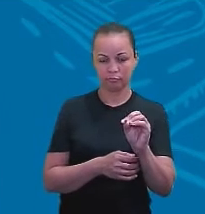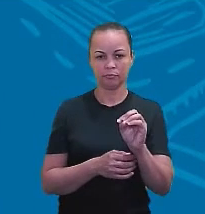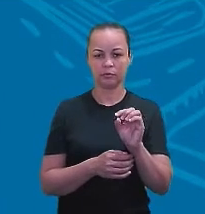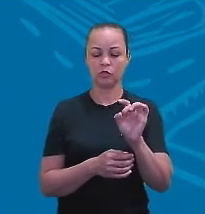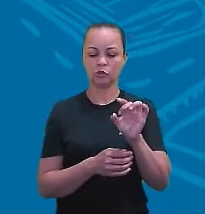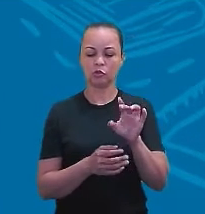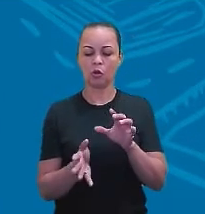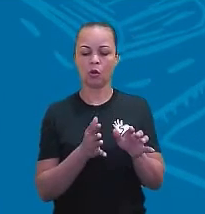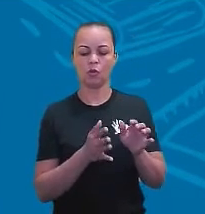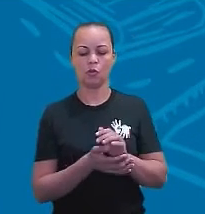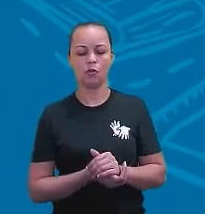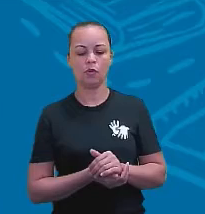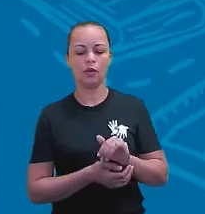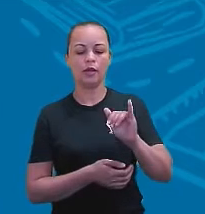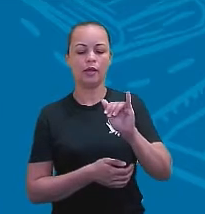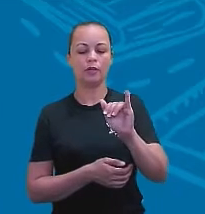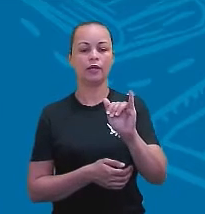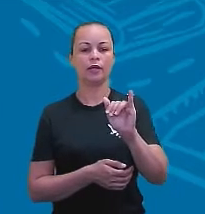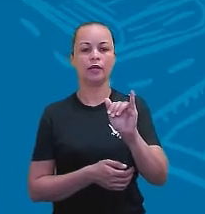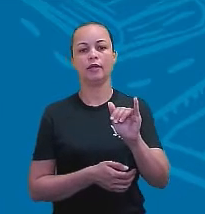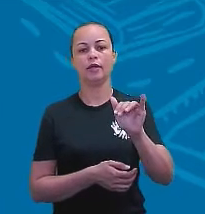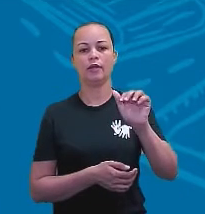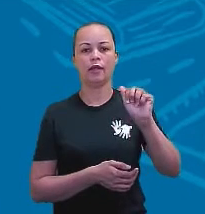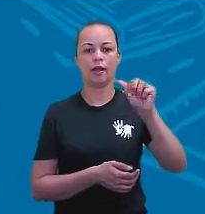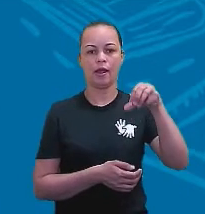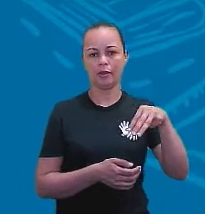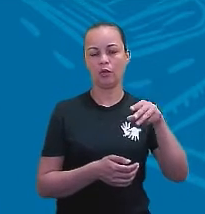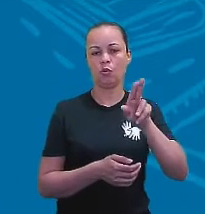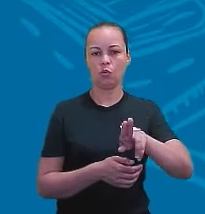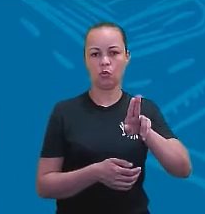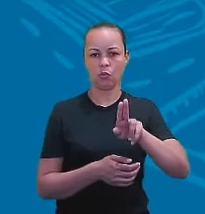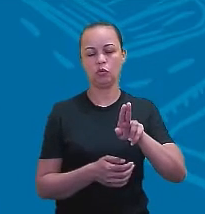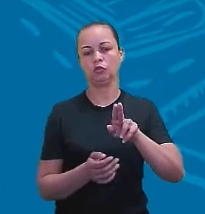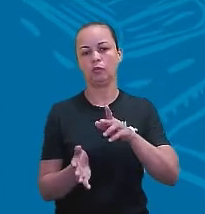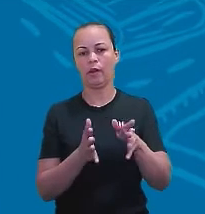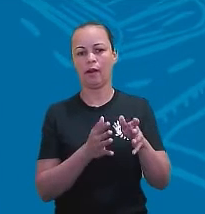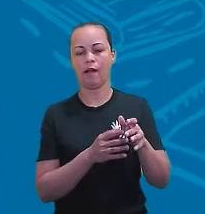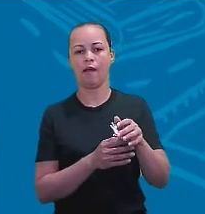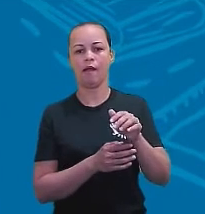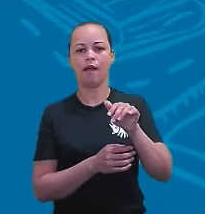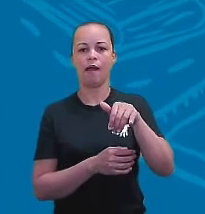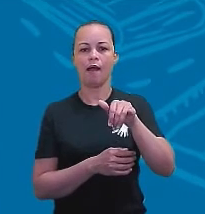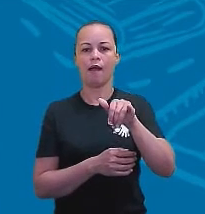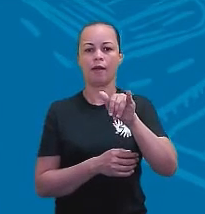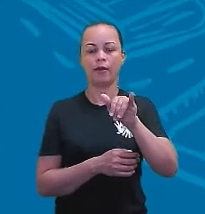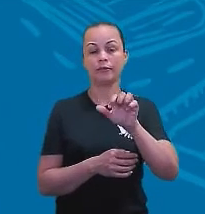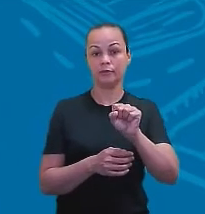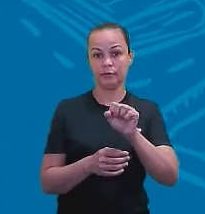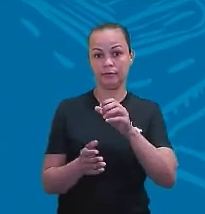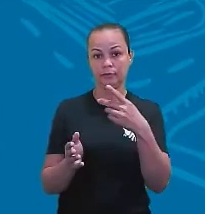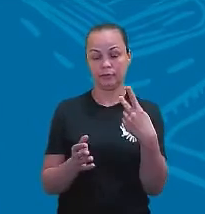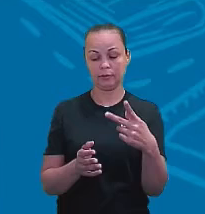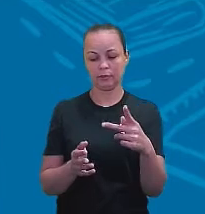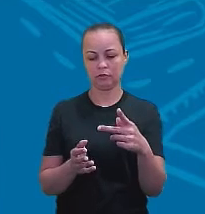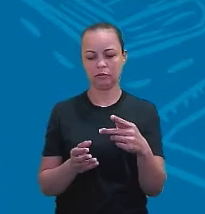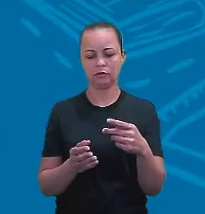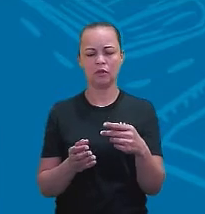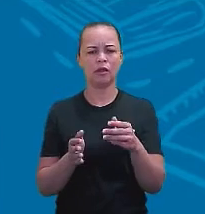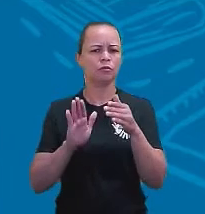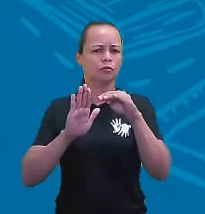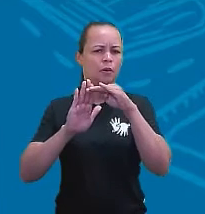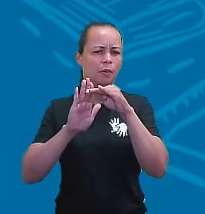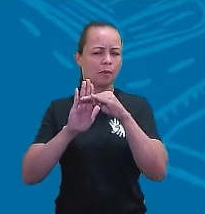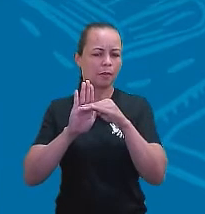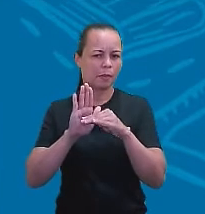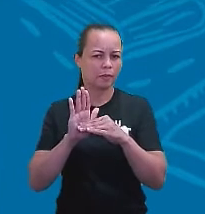para I e is eu vou utilizar para he, she, it, as outras formas verbais, que